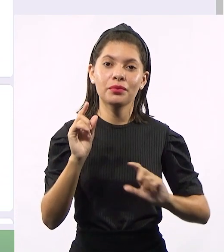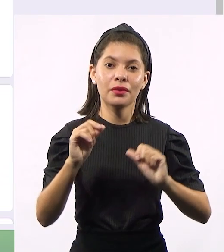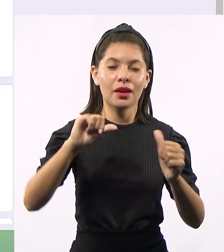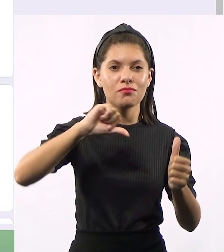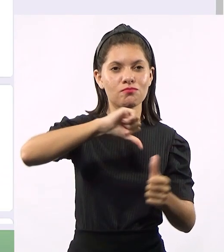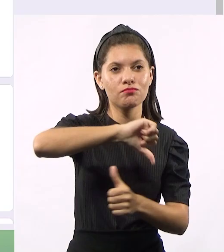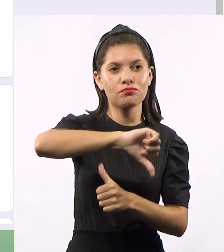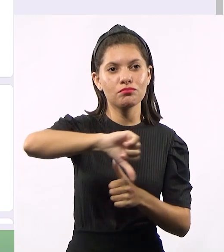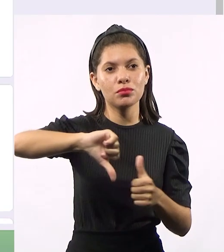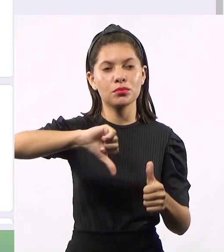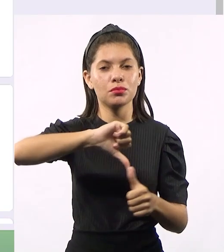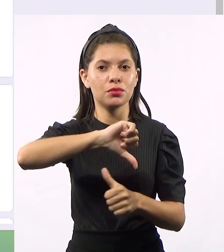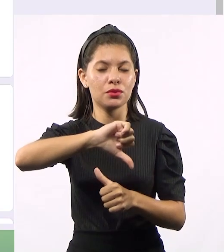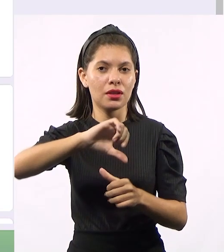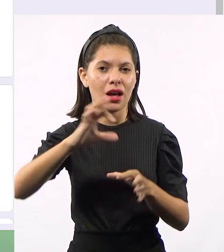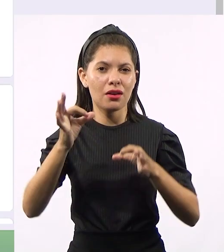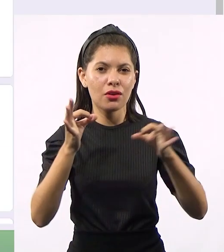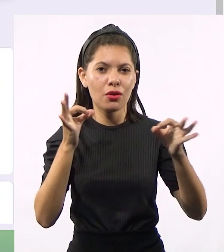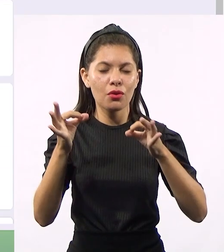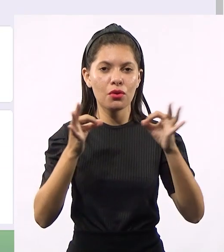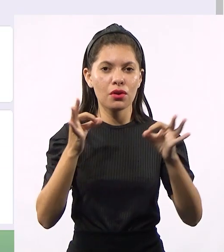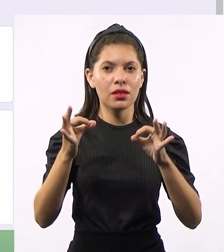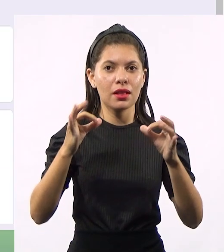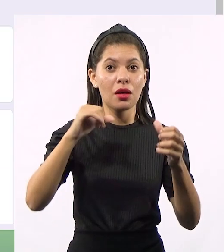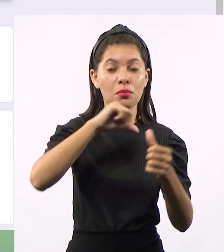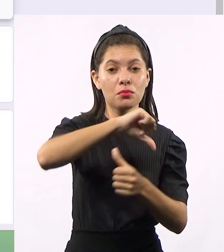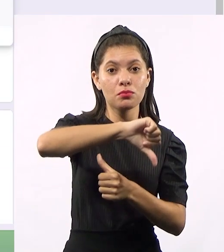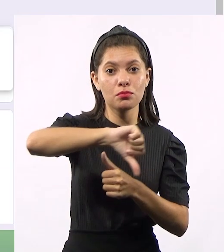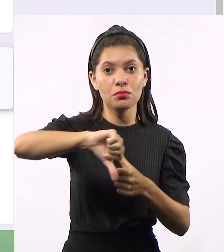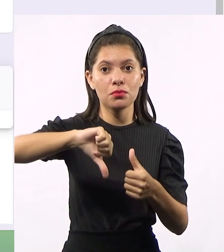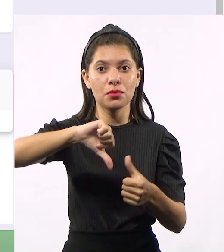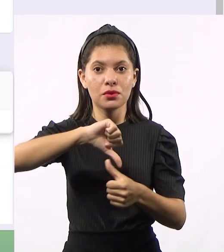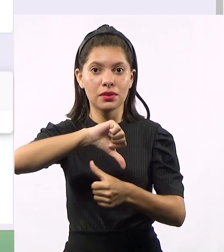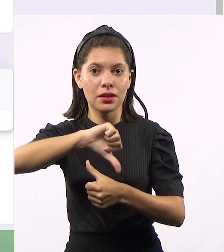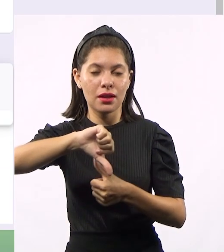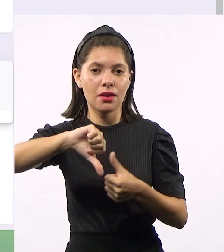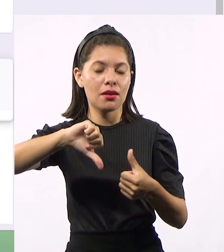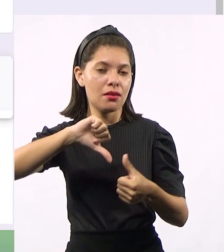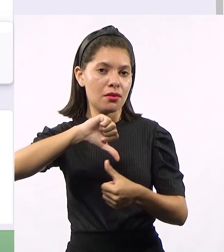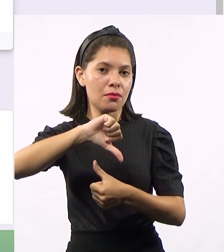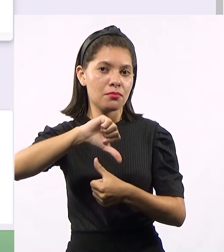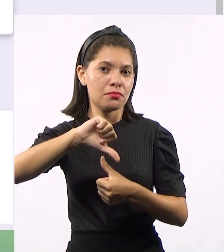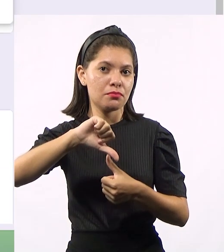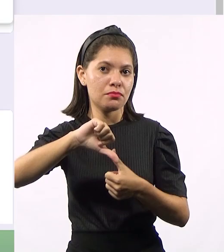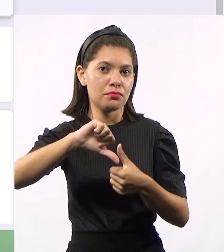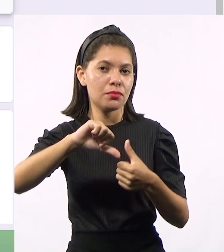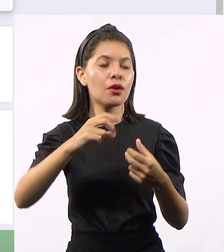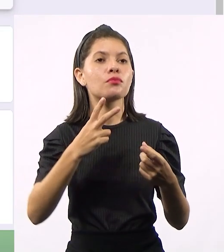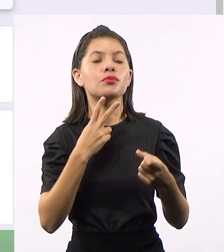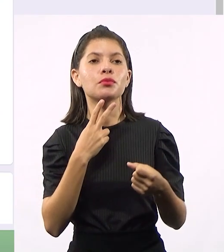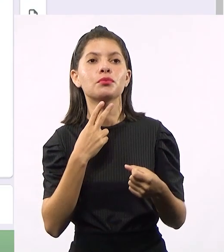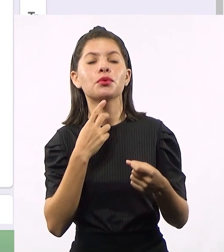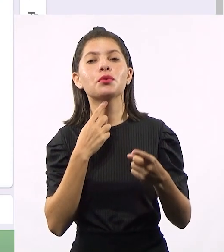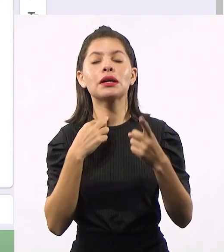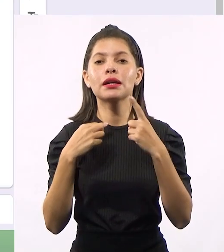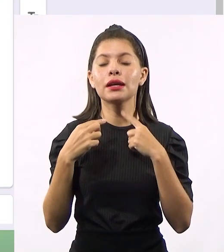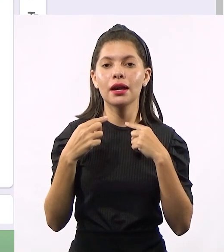alterar a ordem dessas questões, movendo o campo para a posição desejada. Então, eu posso colocar, por exemplo, o nível de